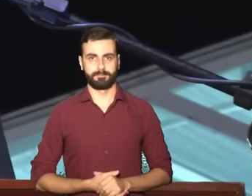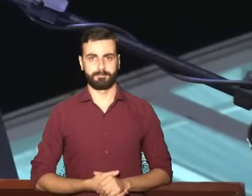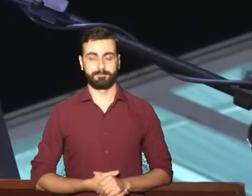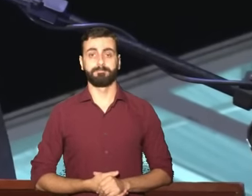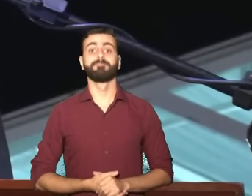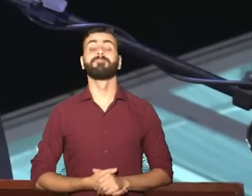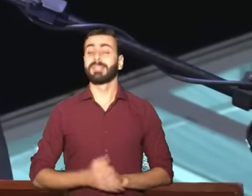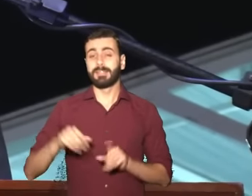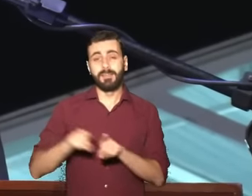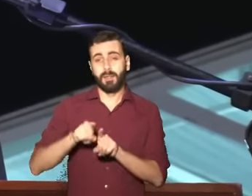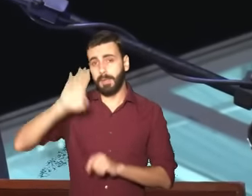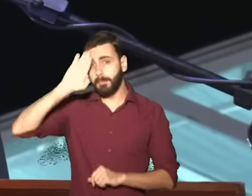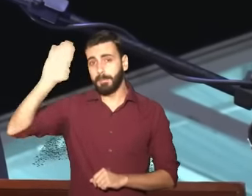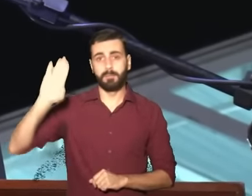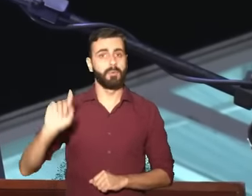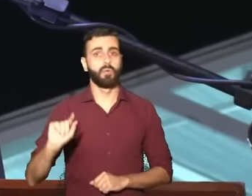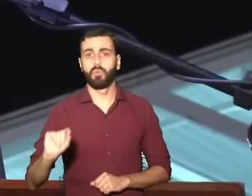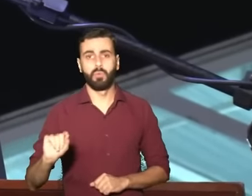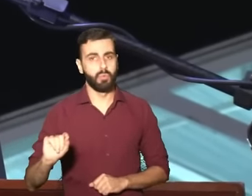E, acima de tudo,